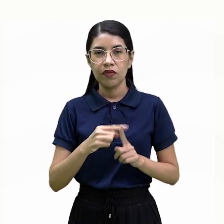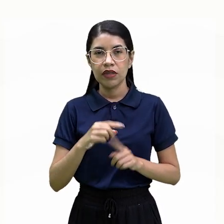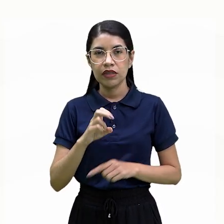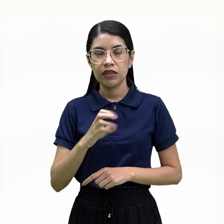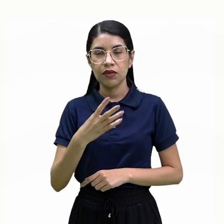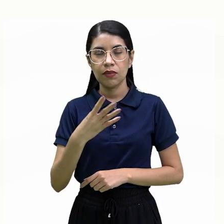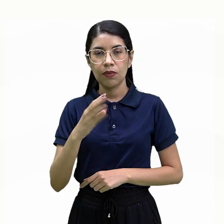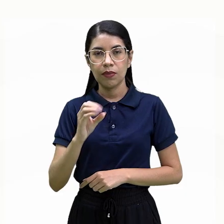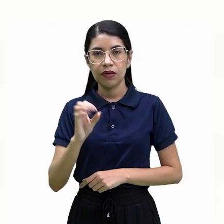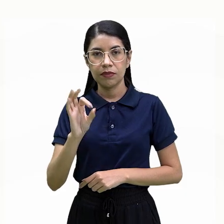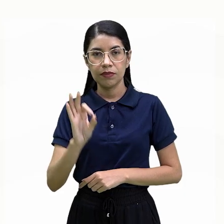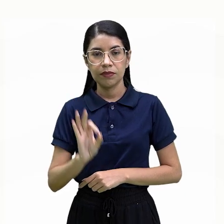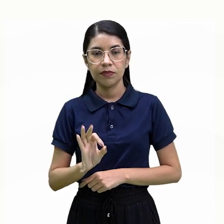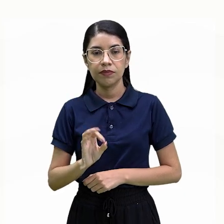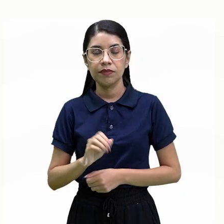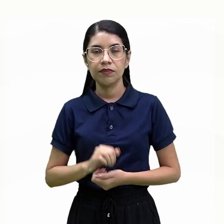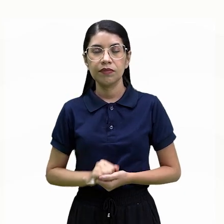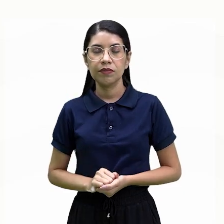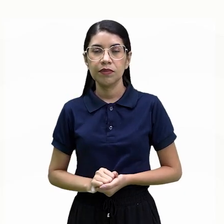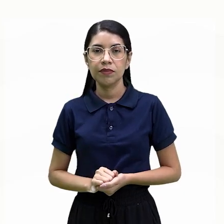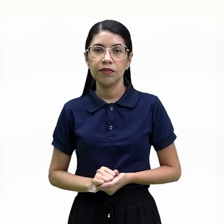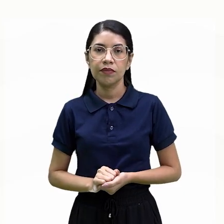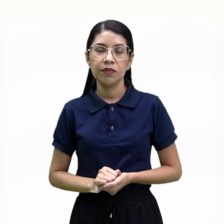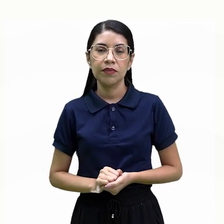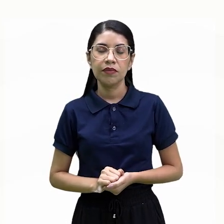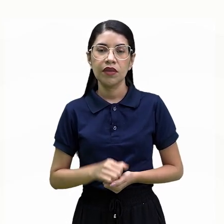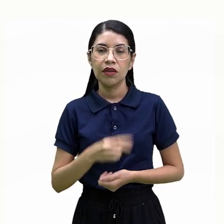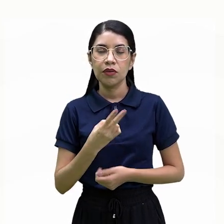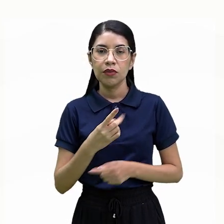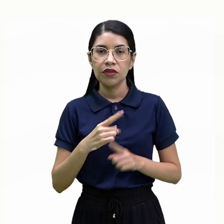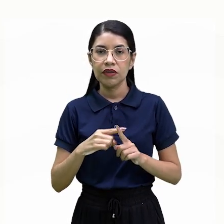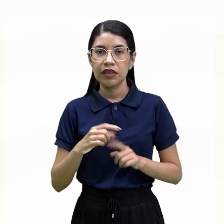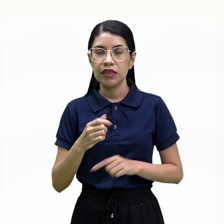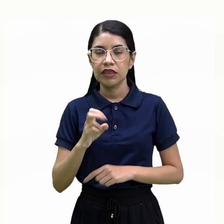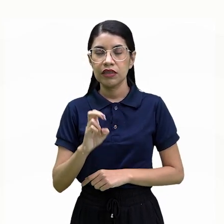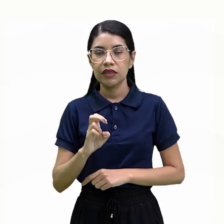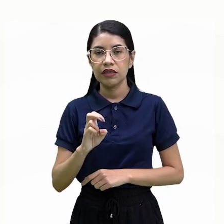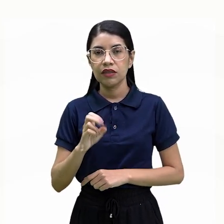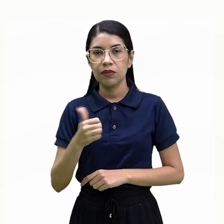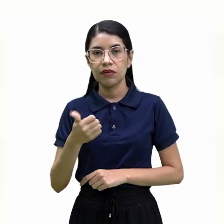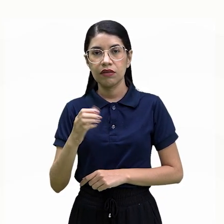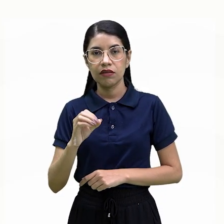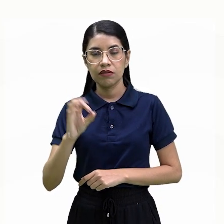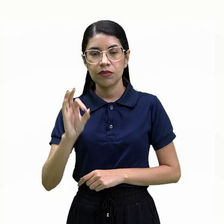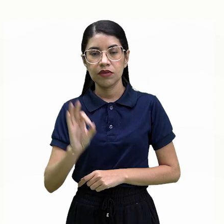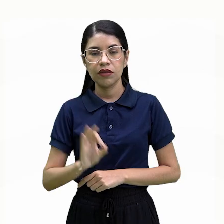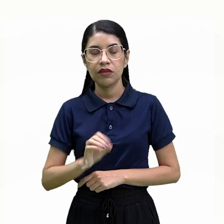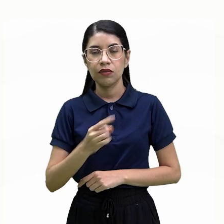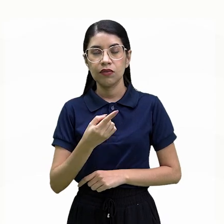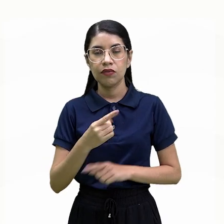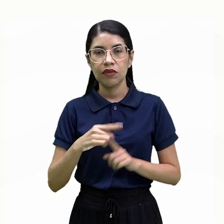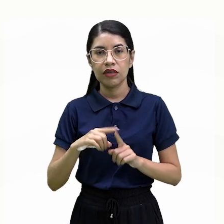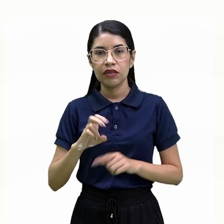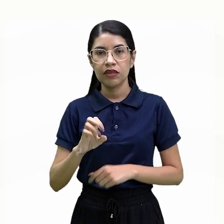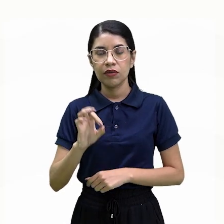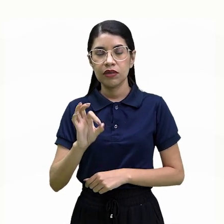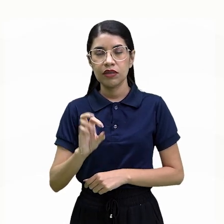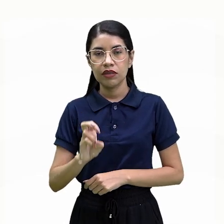5, 40%. 2 vezes 5, 10%. E 1 vezes